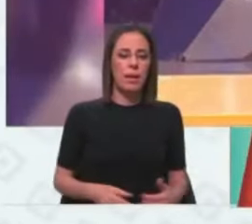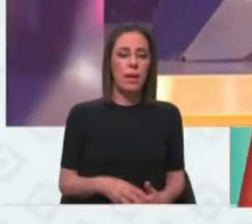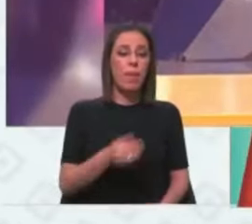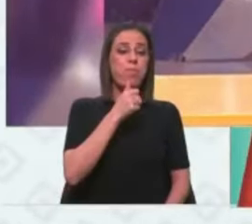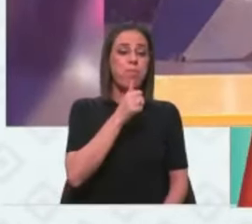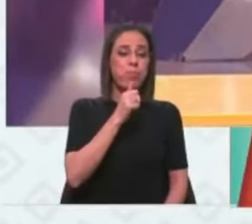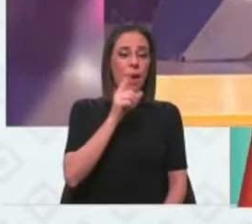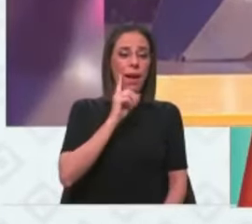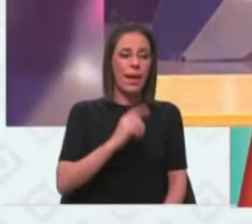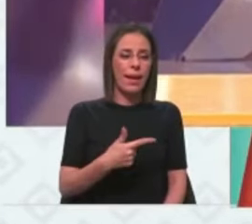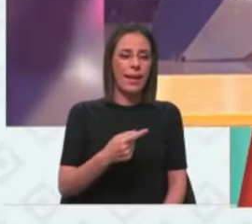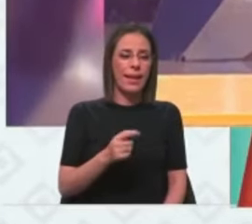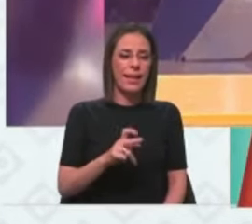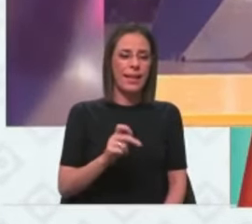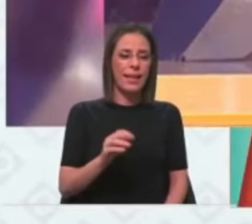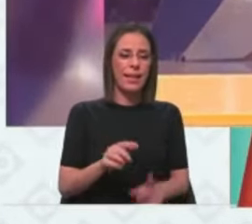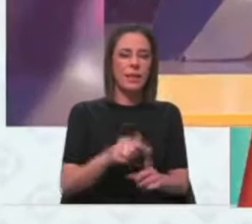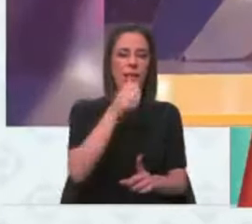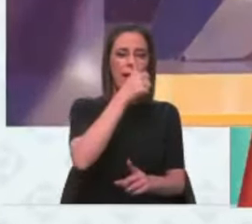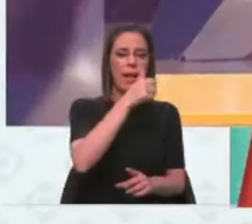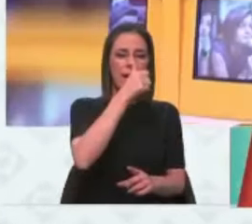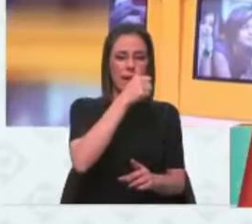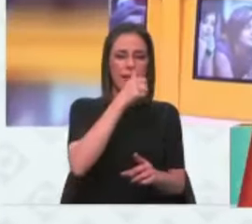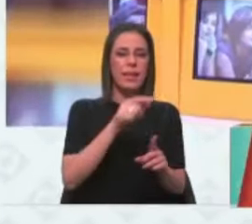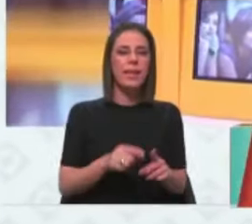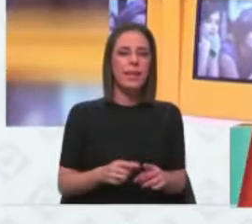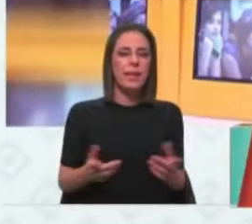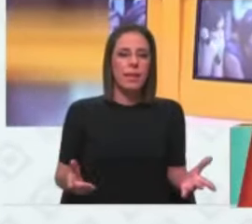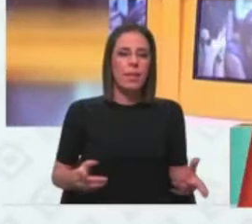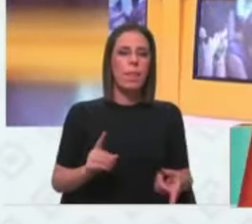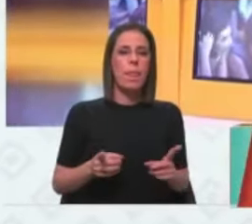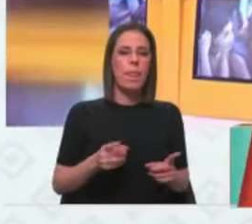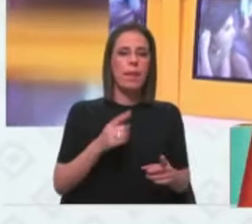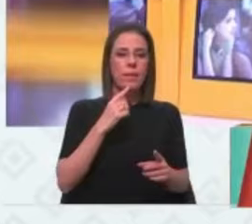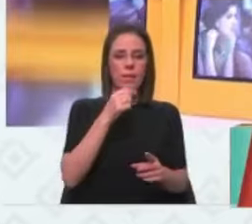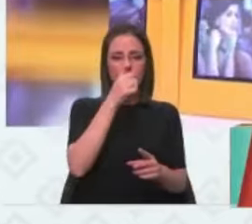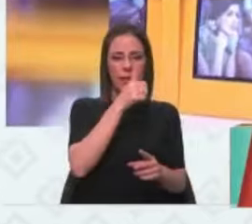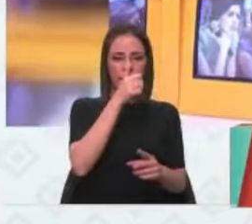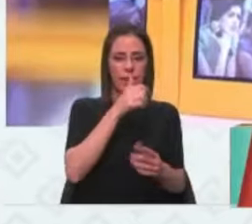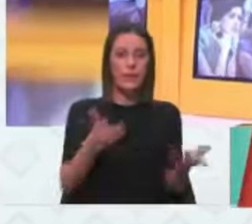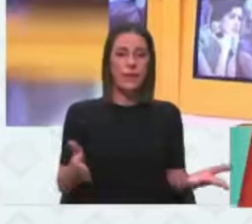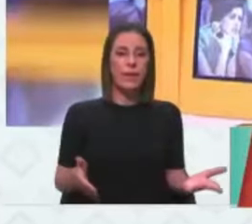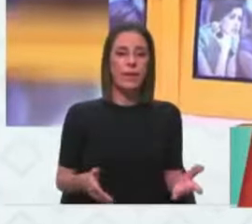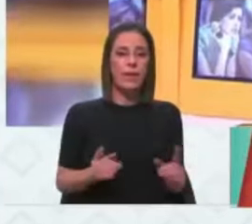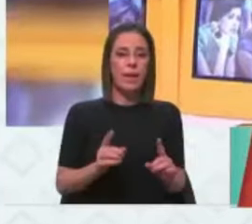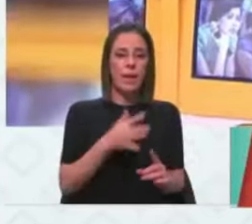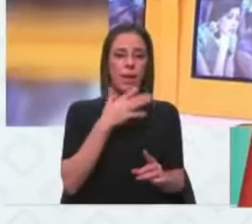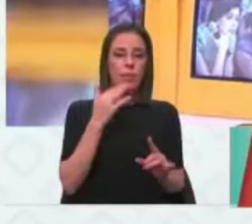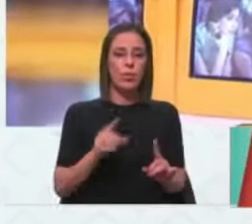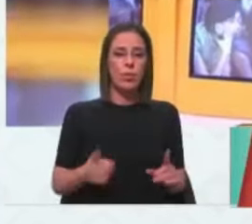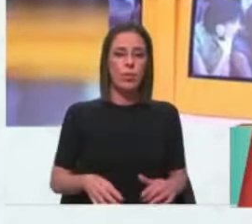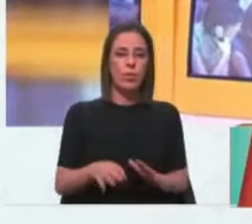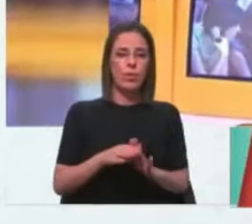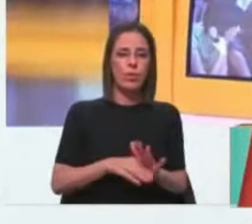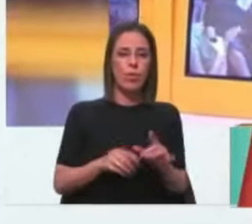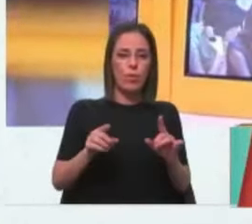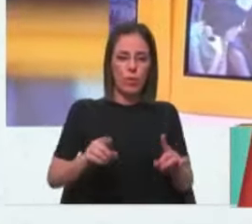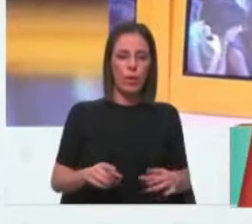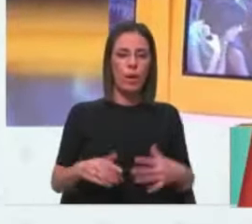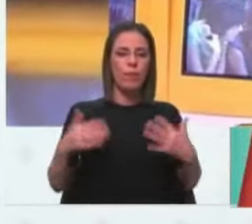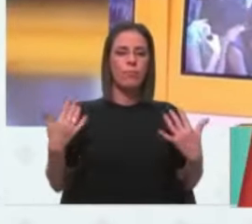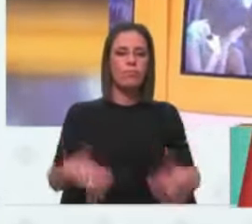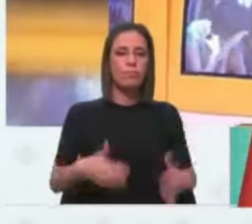de visão, que era, vamos pôr para cima o que é que estava aqui em entretenimento, não era? Era muito giro. Desse programa. Esse programa